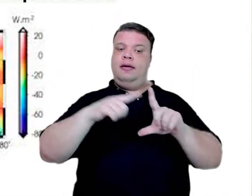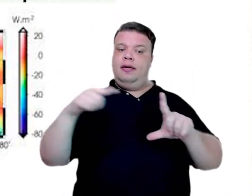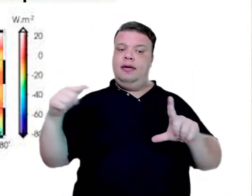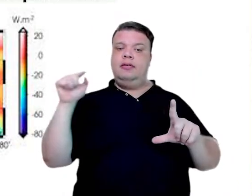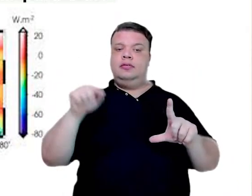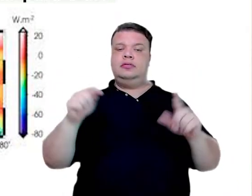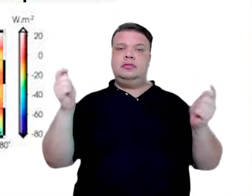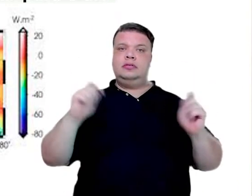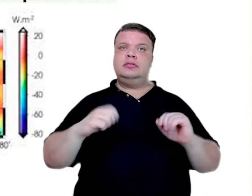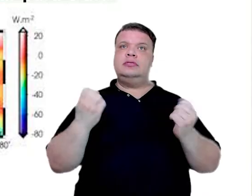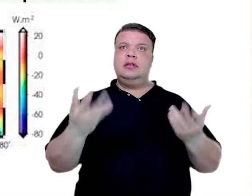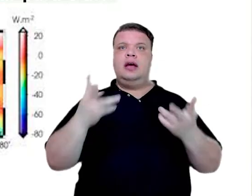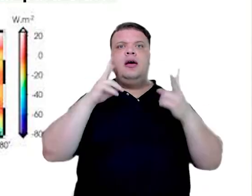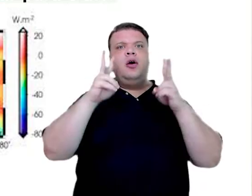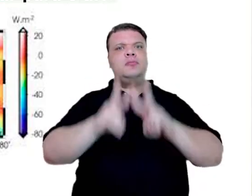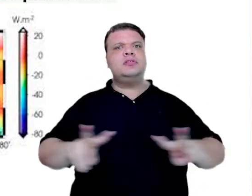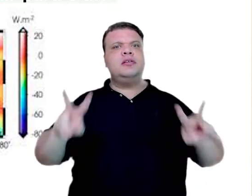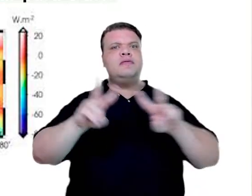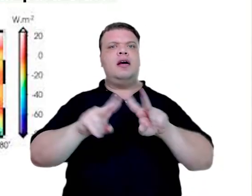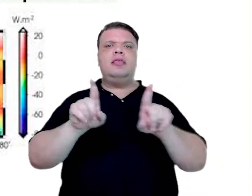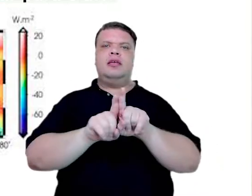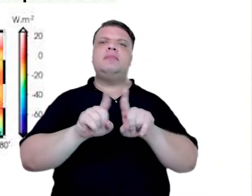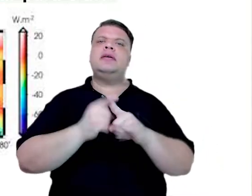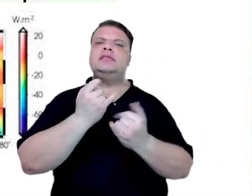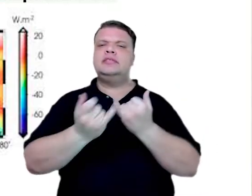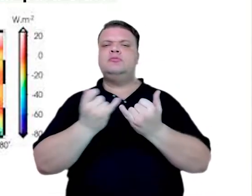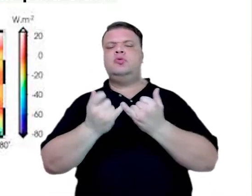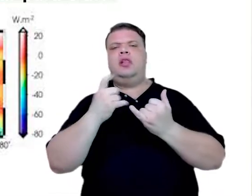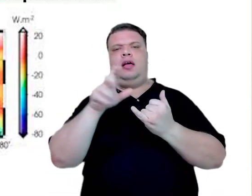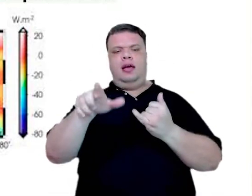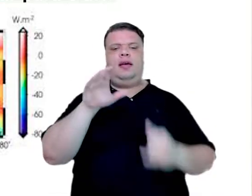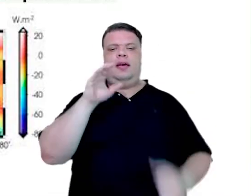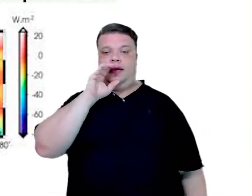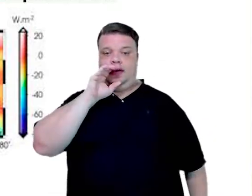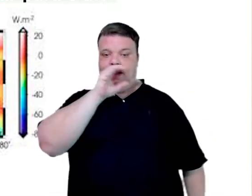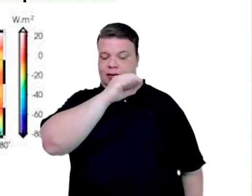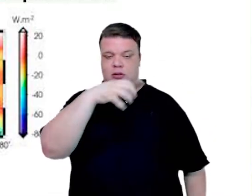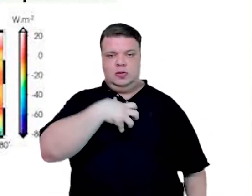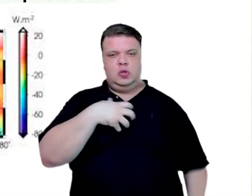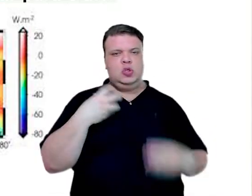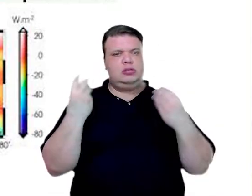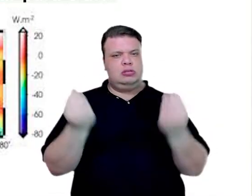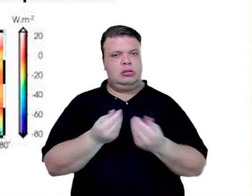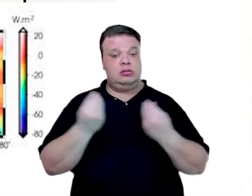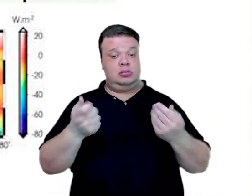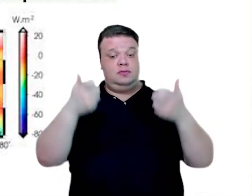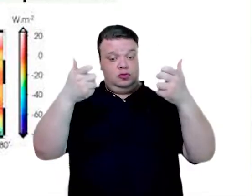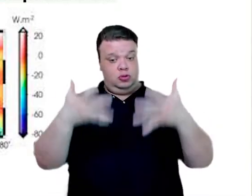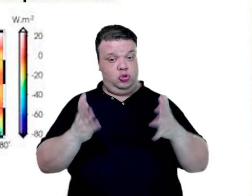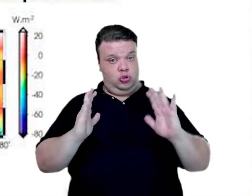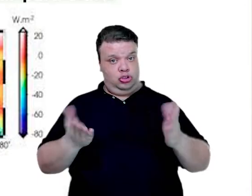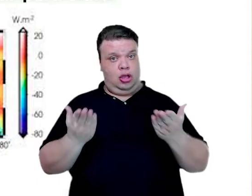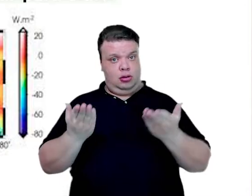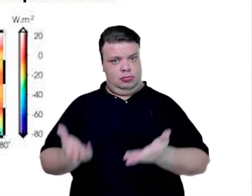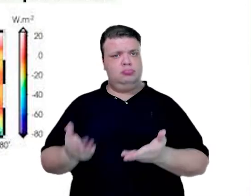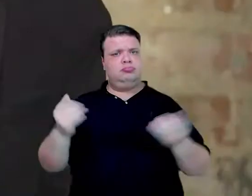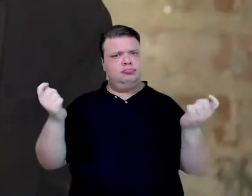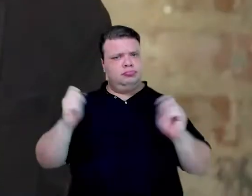explicado nesse gráfico abaixo aí, que é um gráfico de dados observados e simulados do fluxo de calor